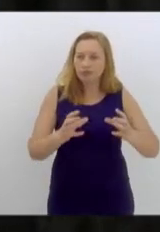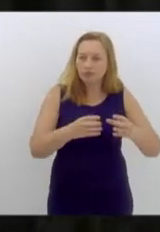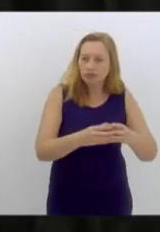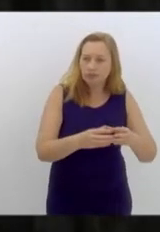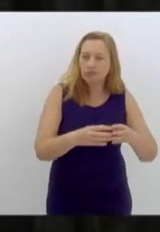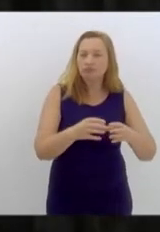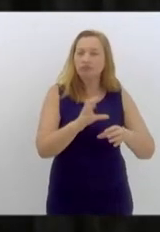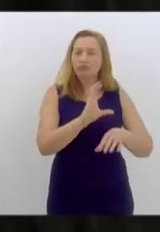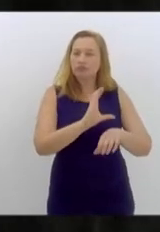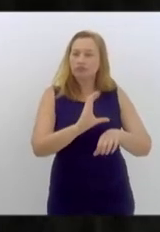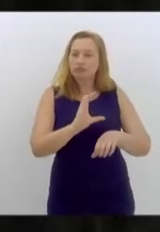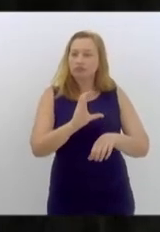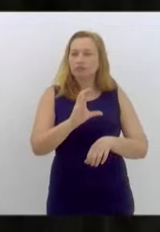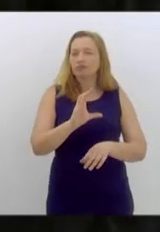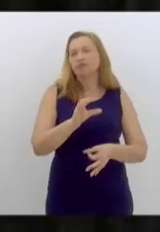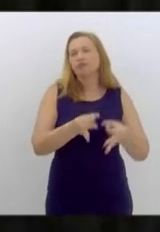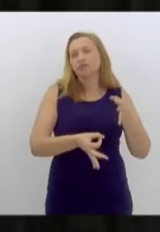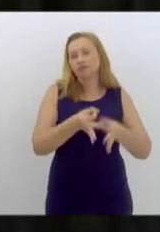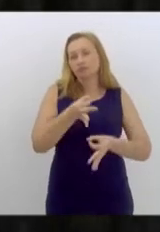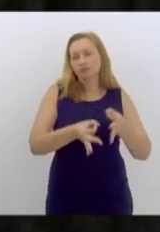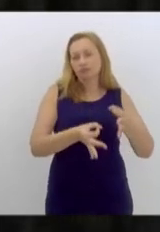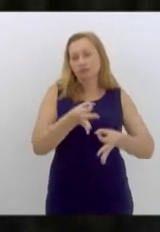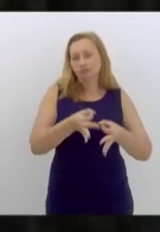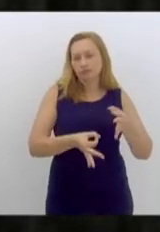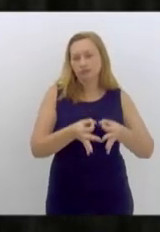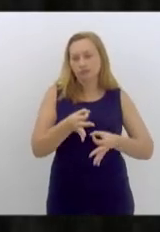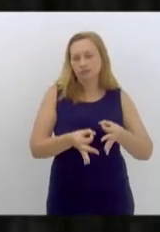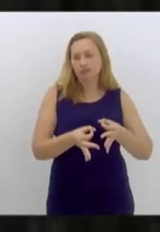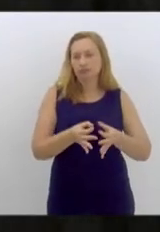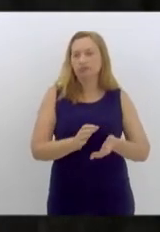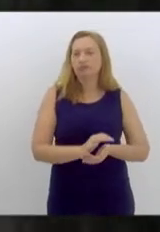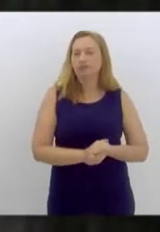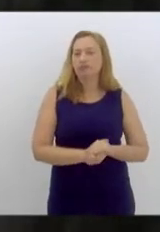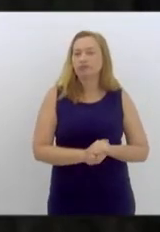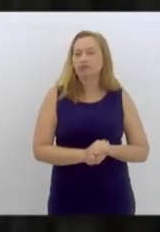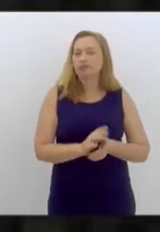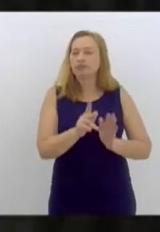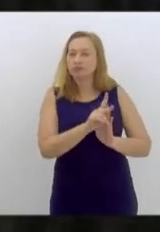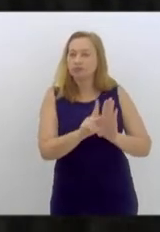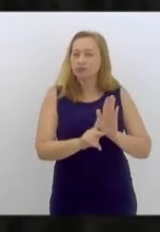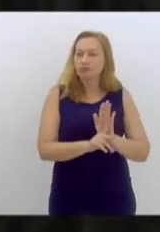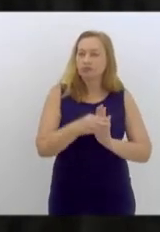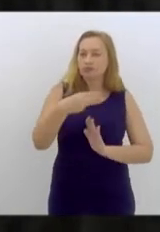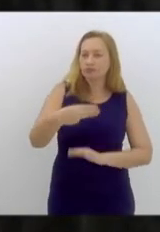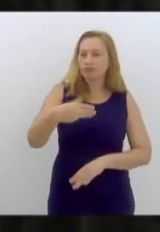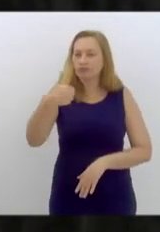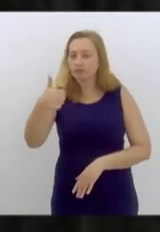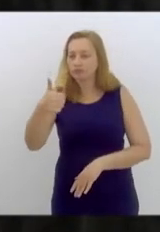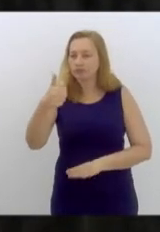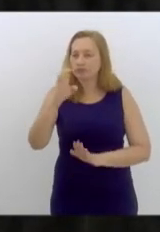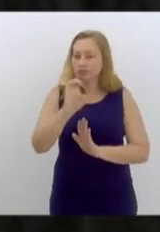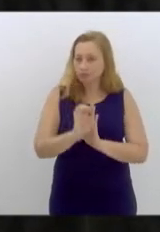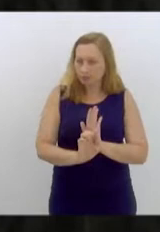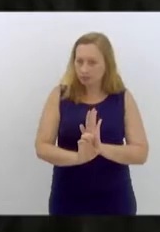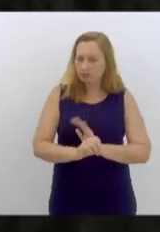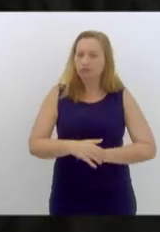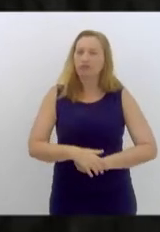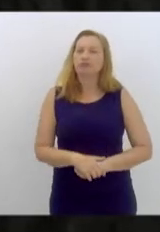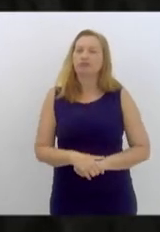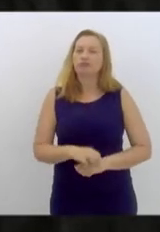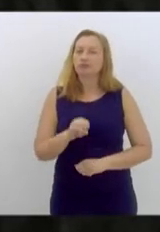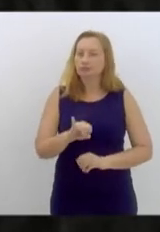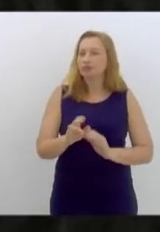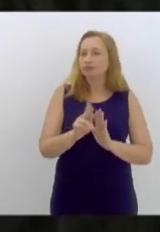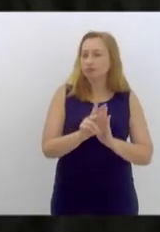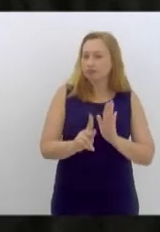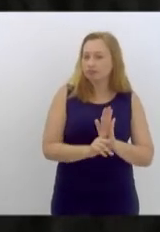Constituição e Justiça, sobre o projeto e suas 31 emendas. Esse projeto